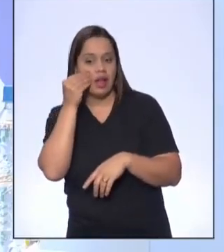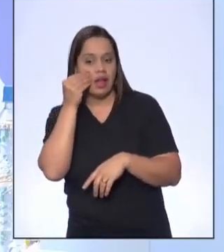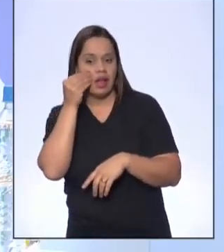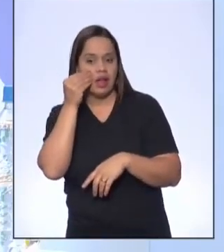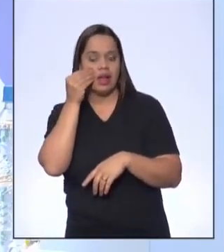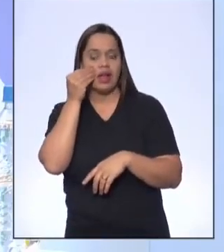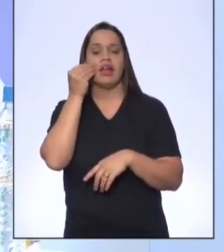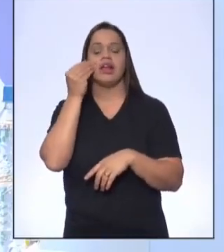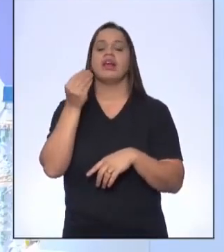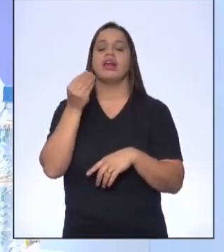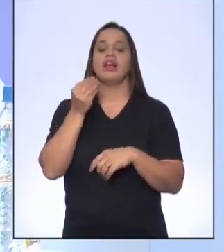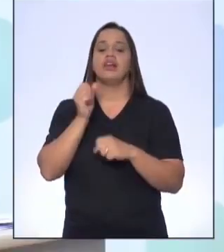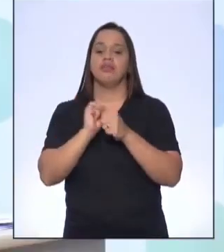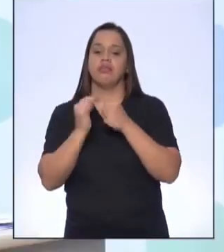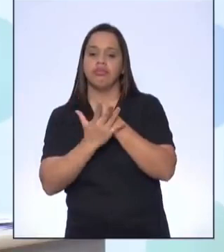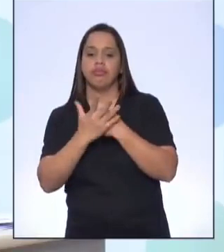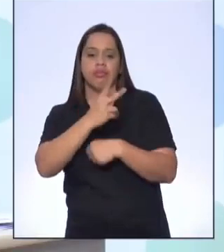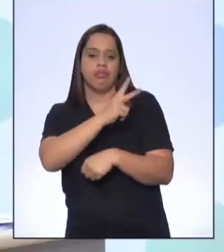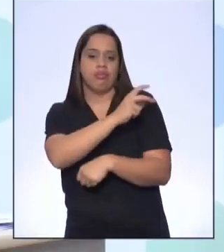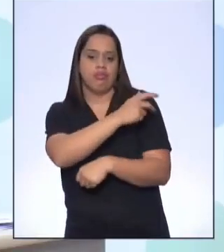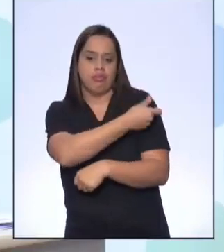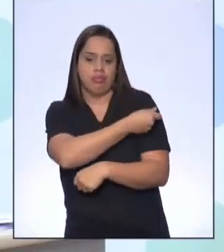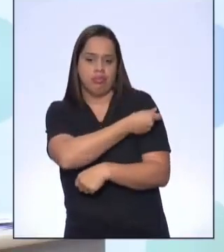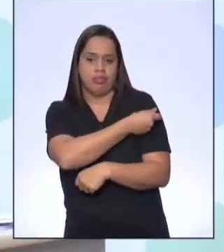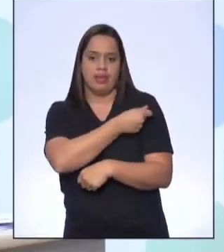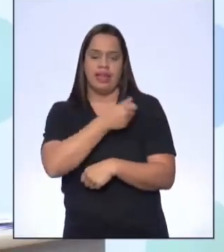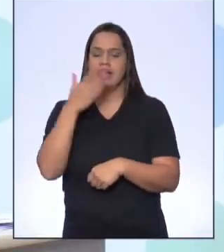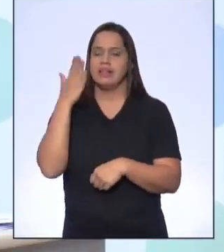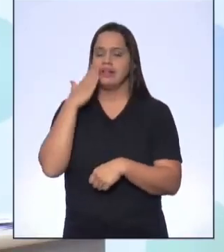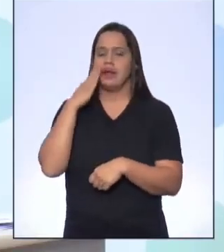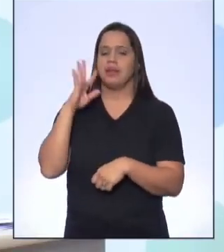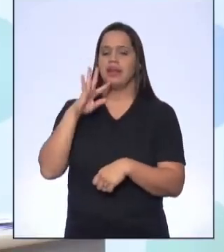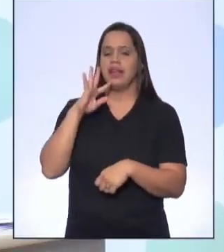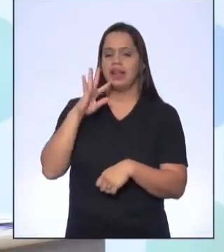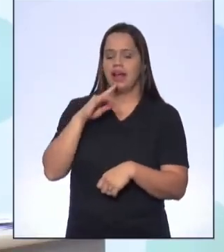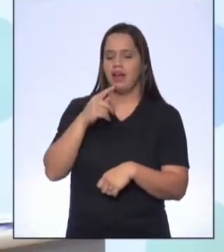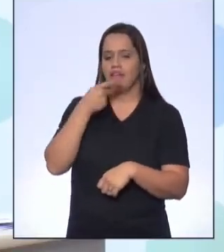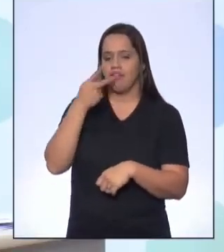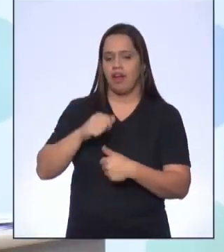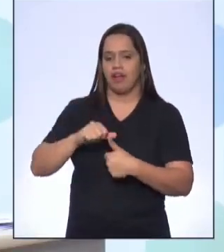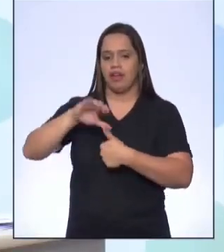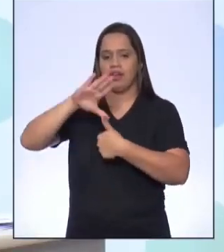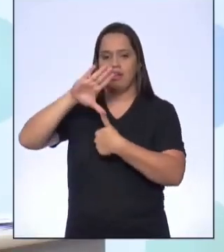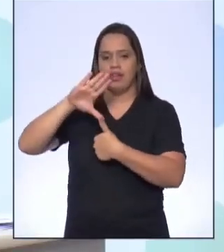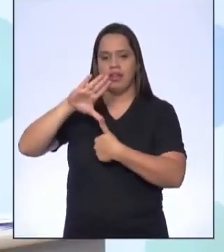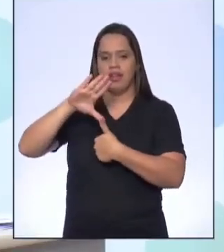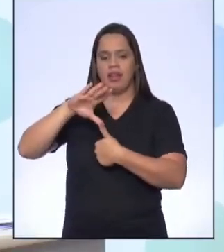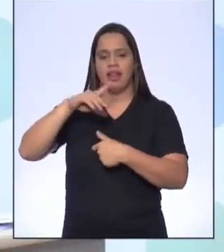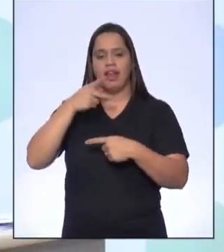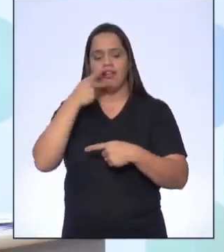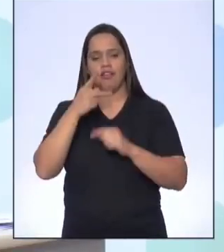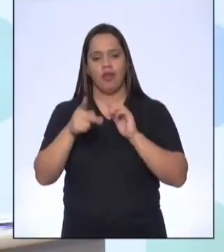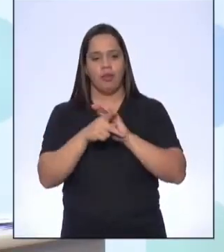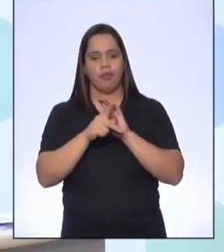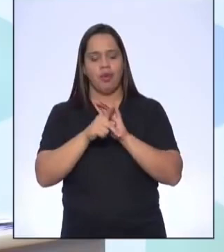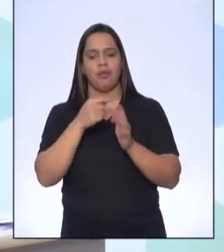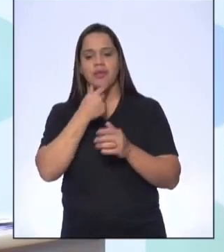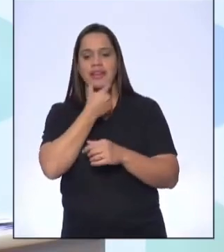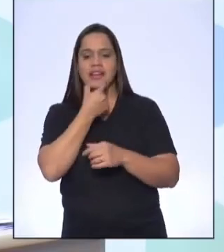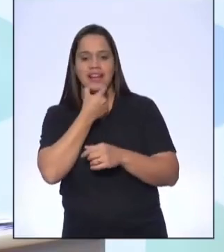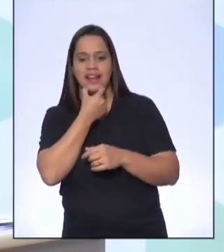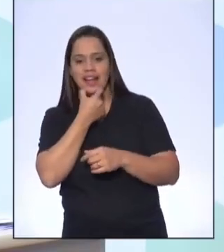Covid-19. Sabe o que é legal? Porque ele falou América do Norte? Porque a imagem é COVID-19 test. Está em inglês. Sim, Então ele